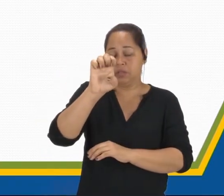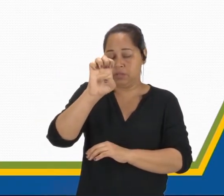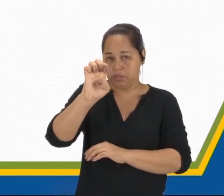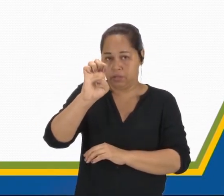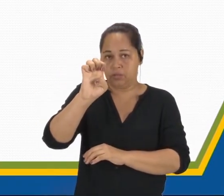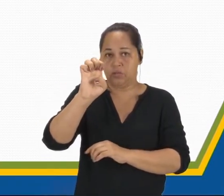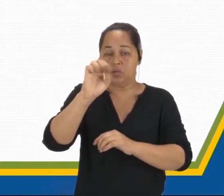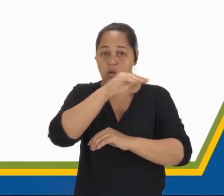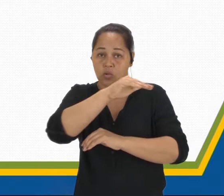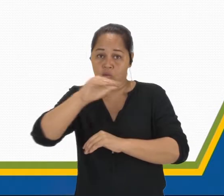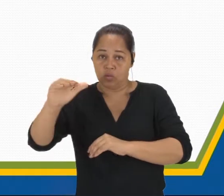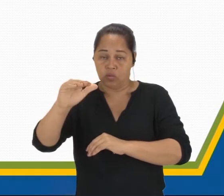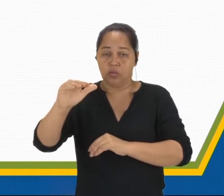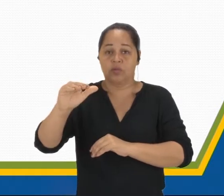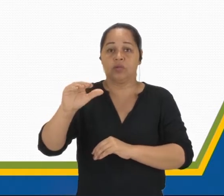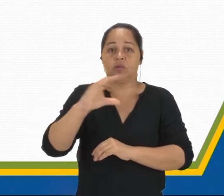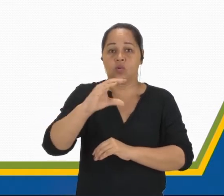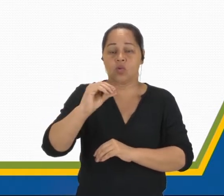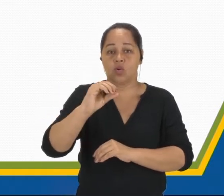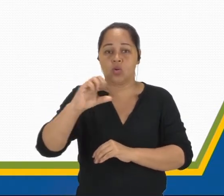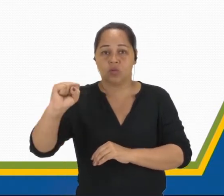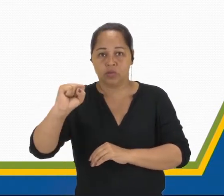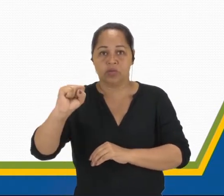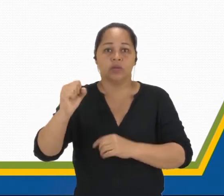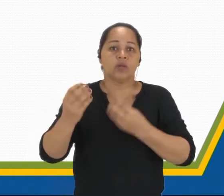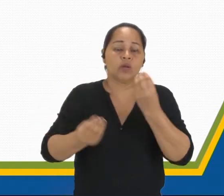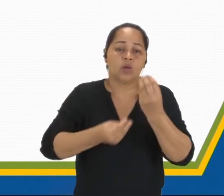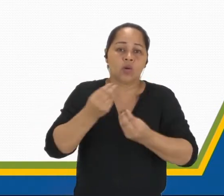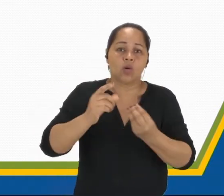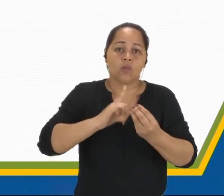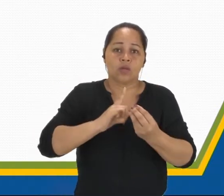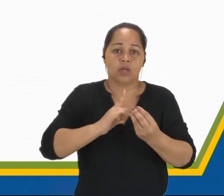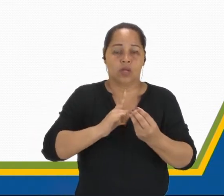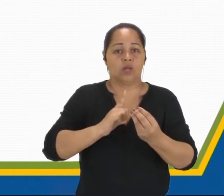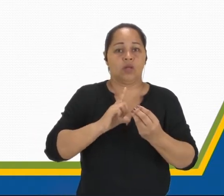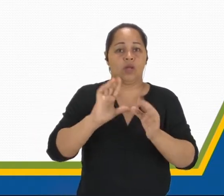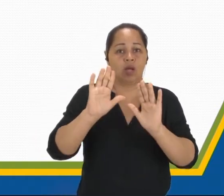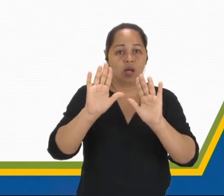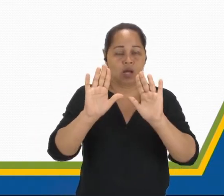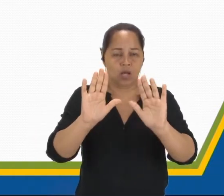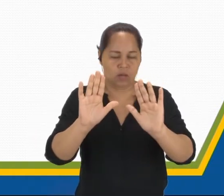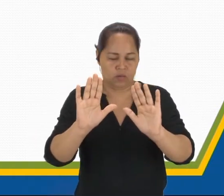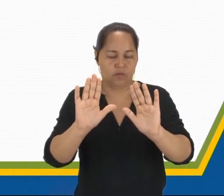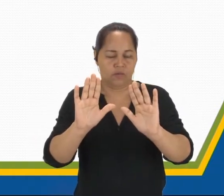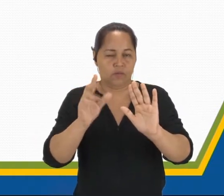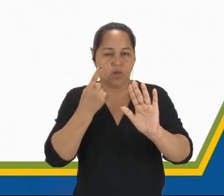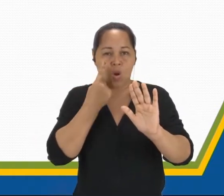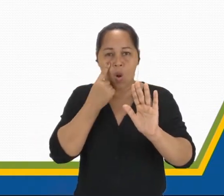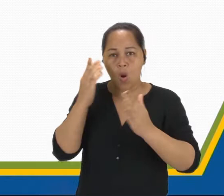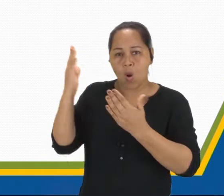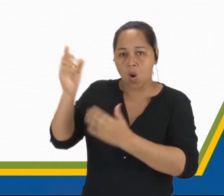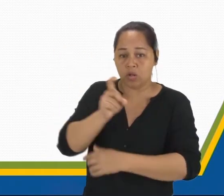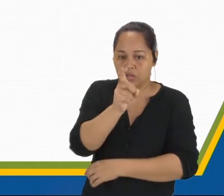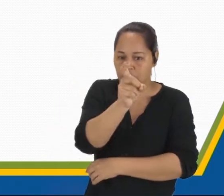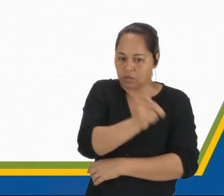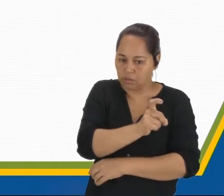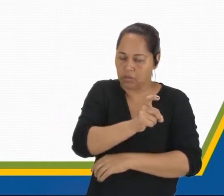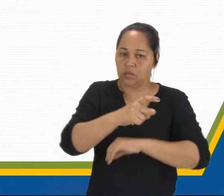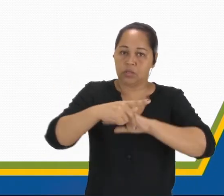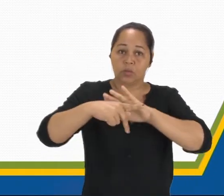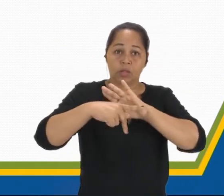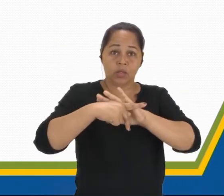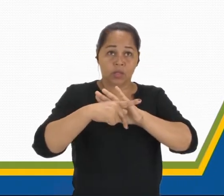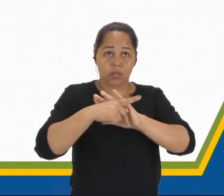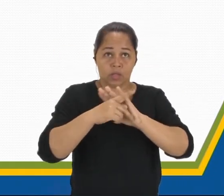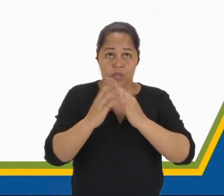O gráfico é decrescente em cada intervalo do domínio, tá? Lembrando que aqui vamos ter uma restrição. X pertence aos reais, tá o